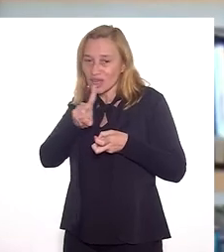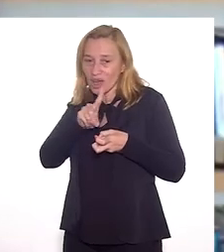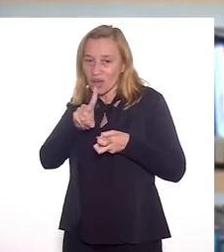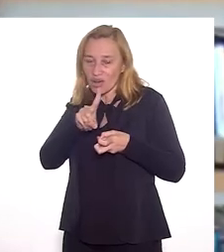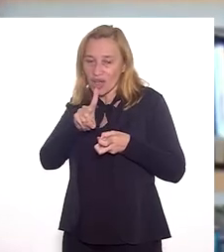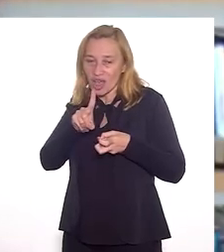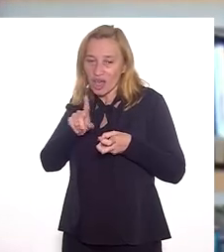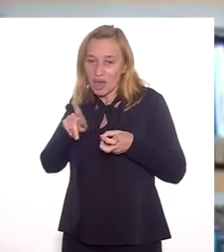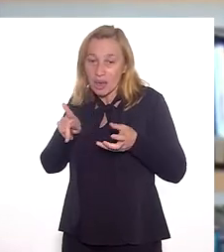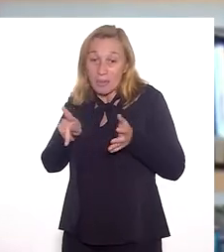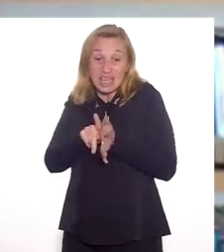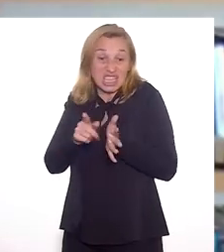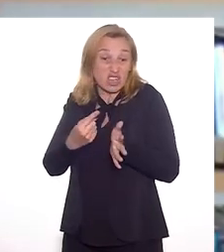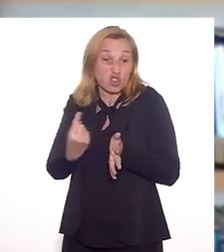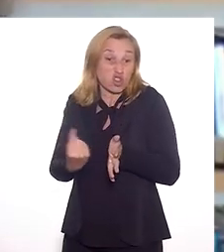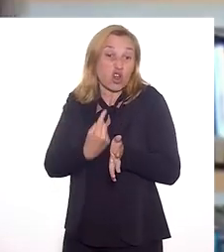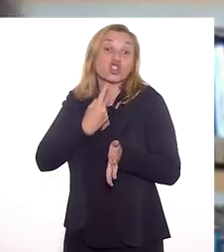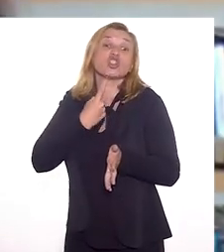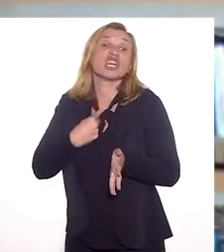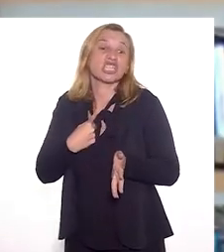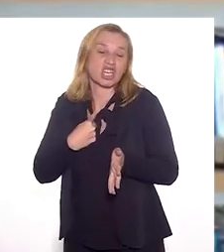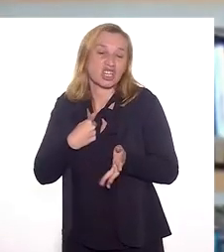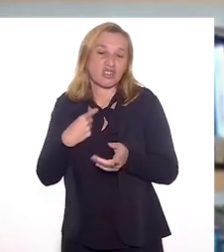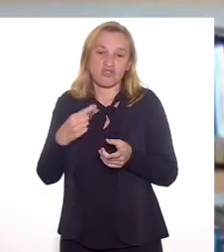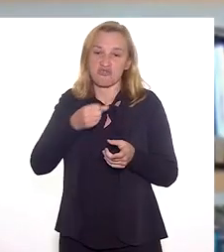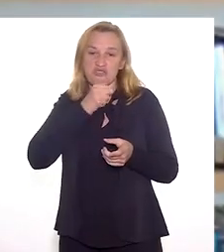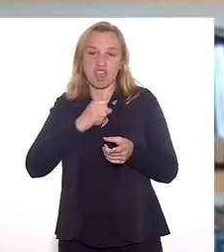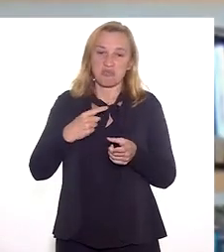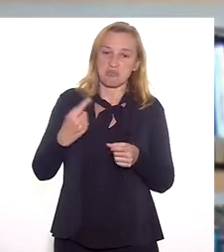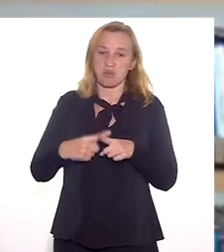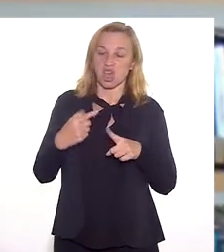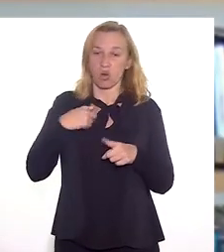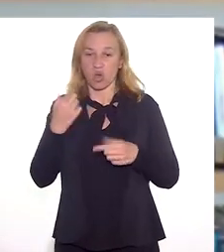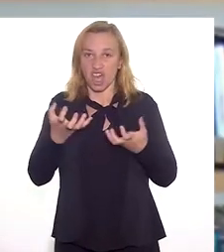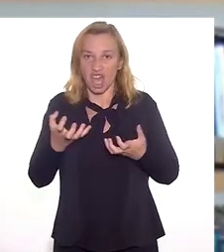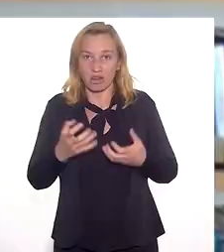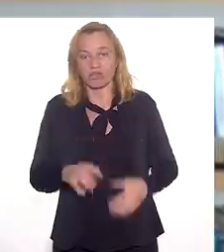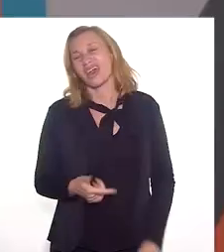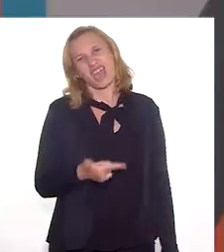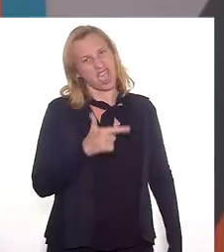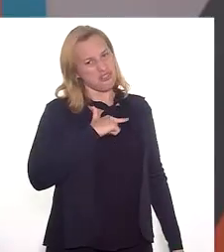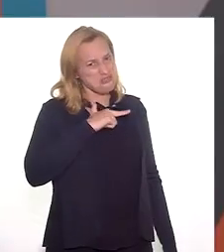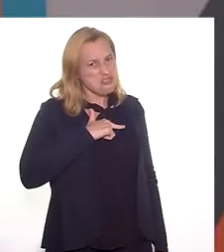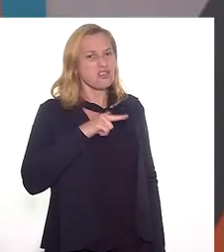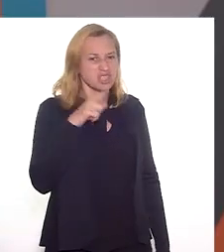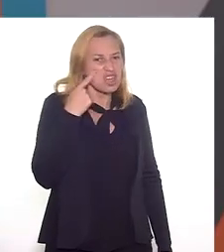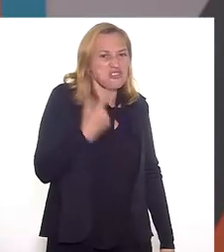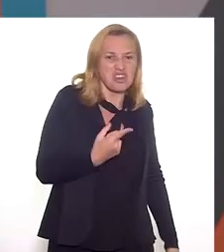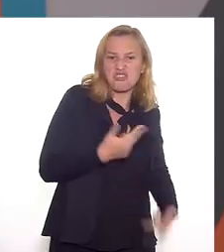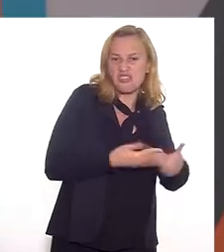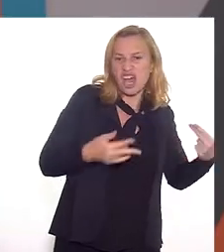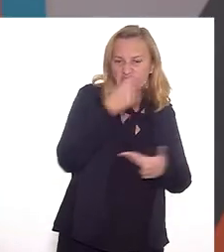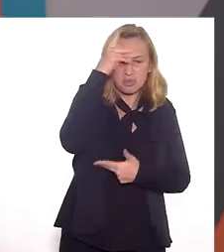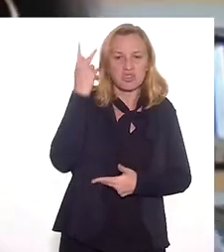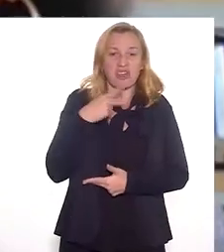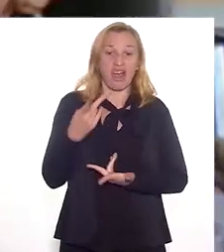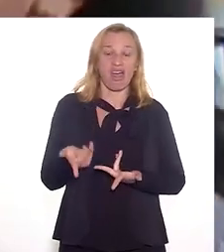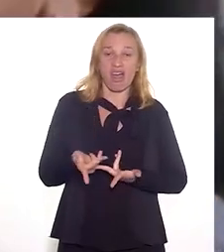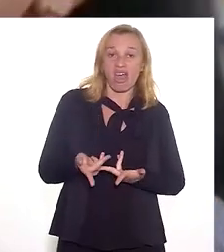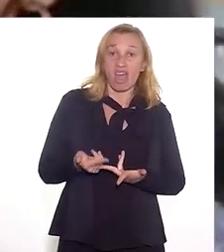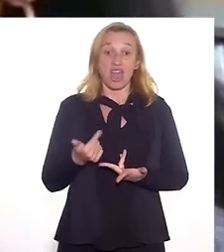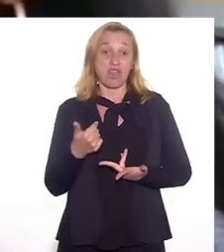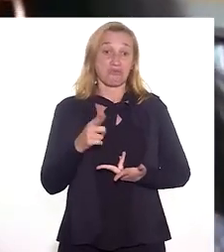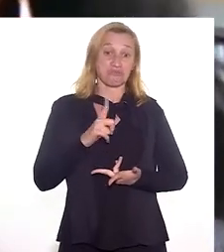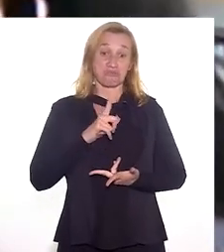isso não diz respeito à nossa vontade. Ninguém deixa de ficar velho porque quer. E é feio até porque você vê várias pessoas